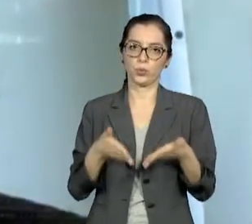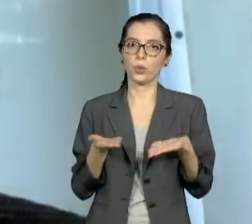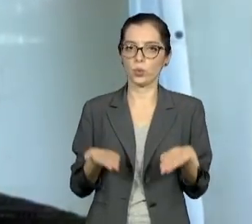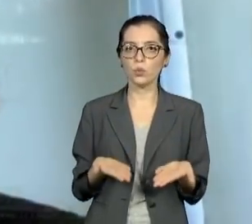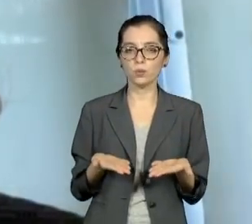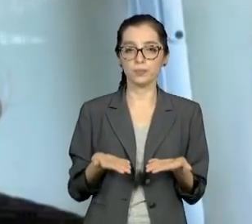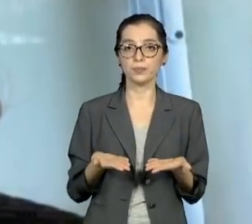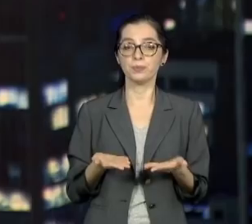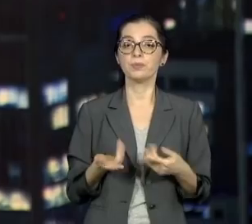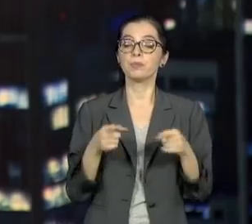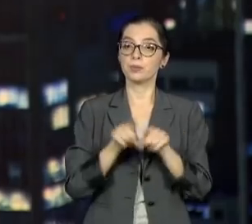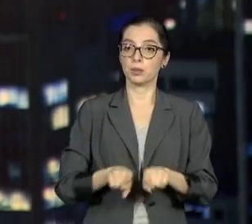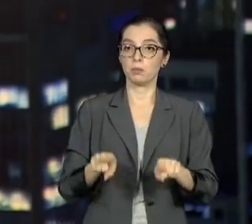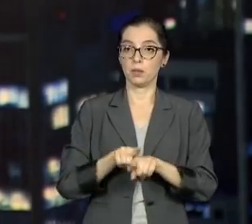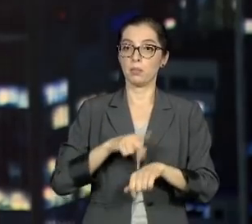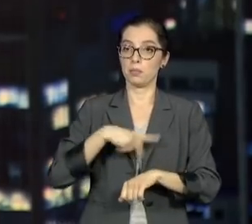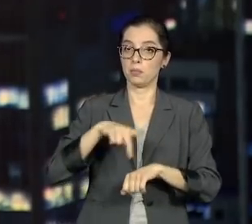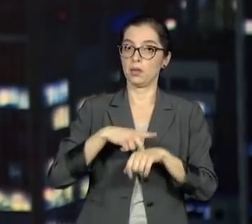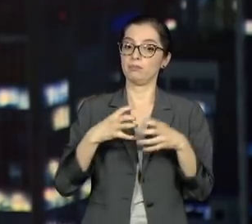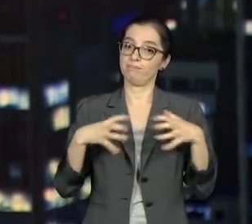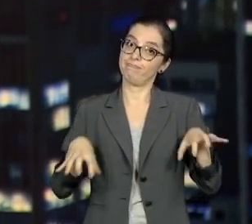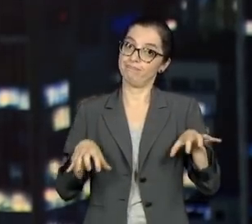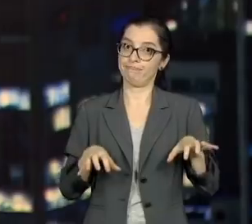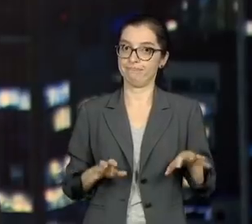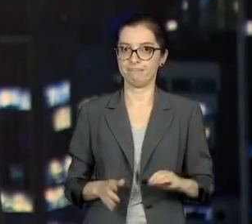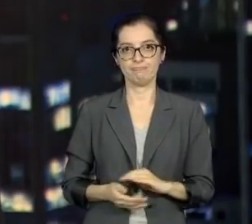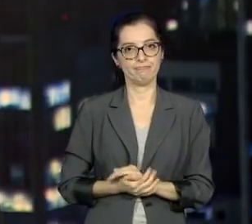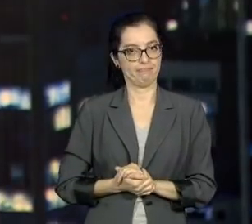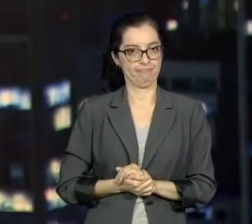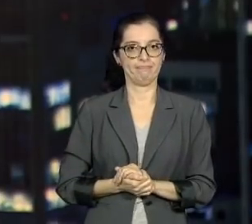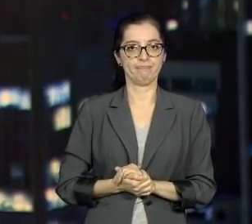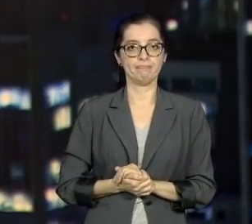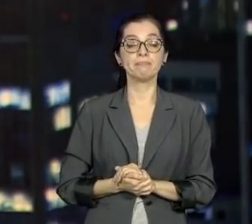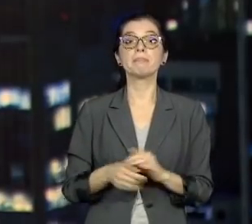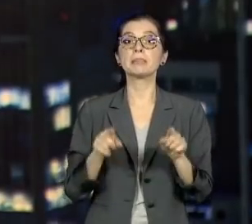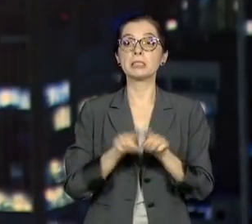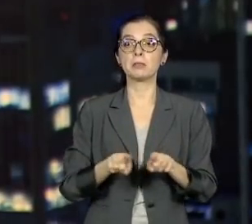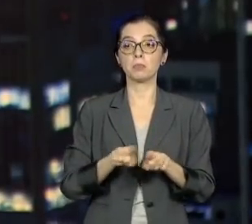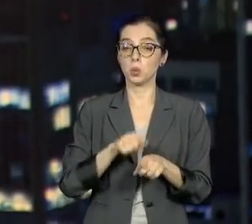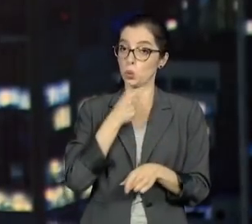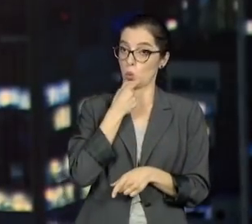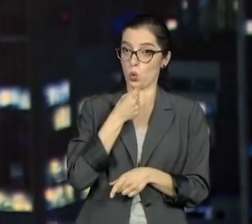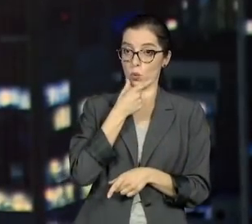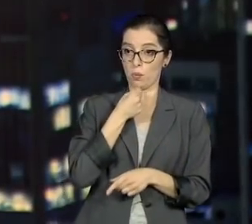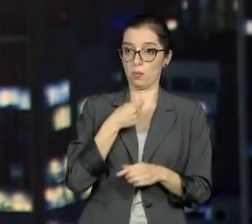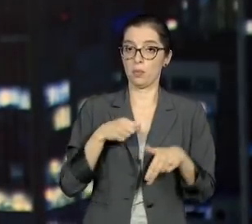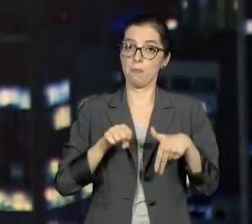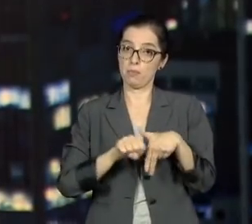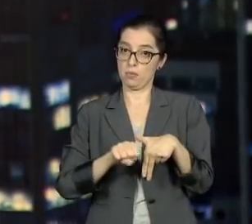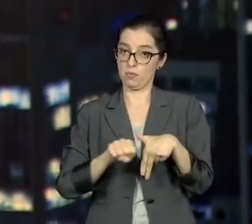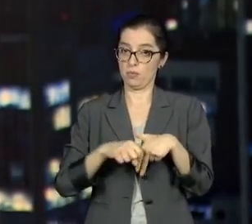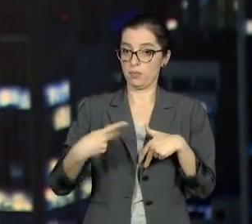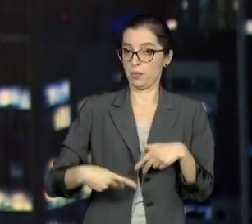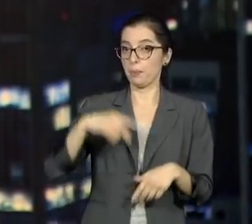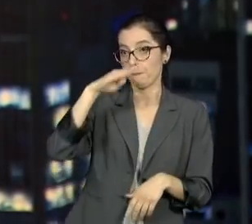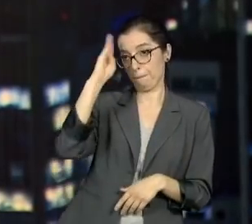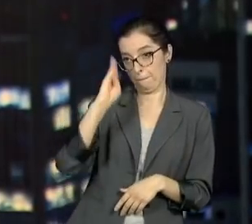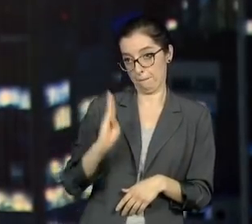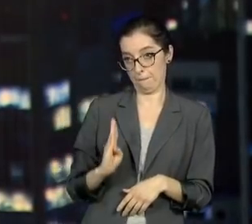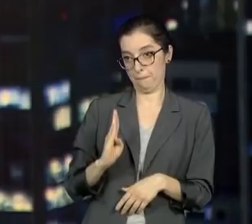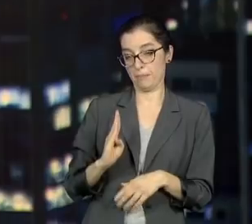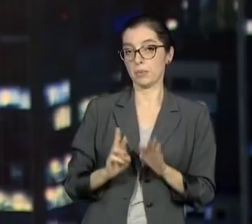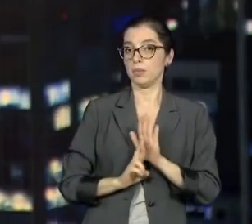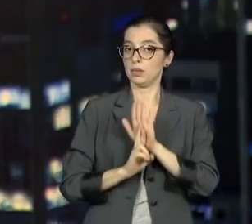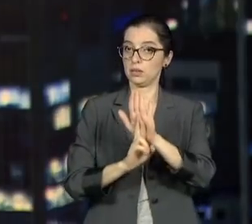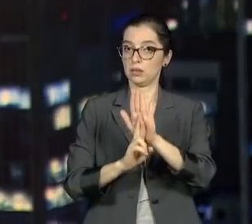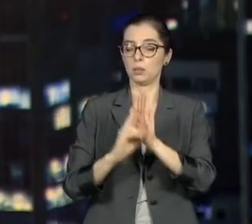dois países. Nós também pedimos a opinião de Rubens Barbosa, ex-embaixador do Brasil nos Estados Unidos, a figura mais